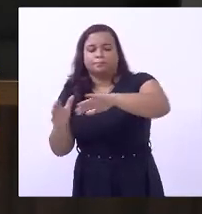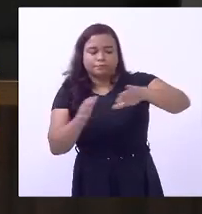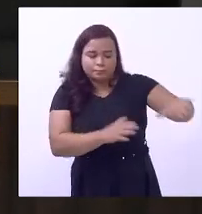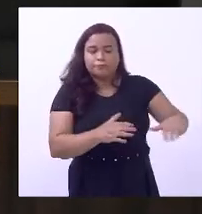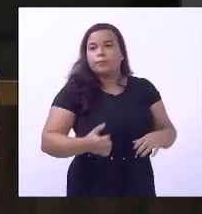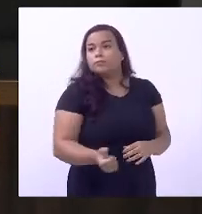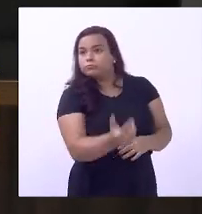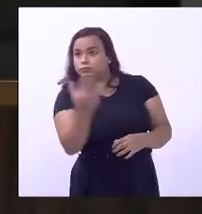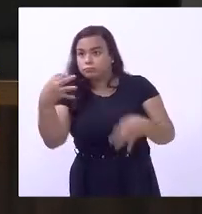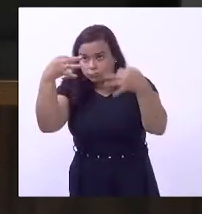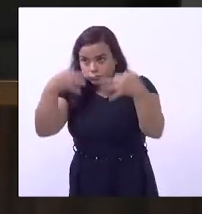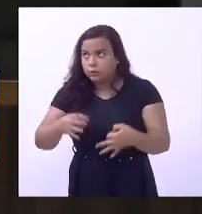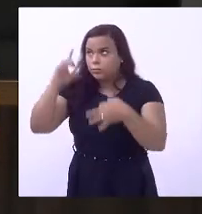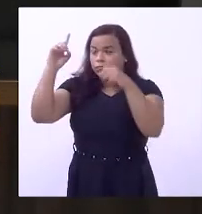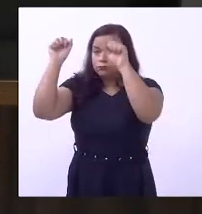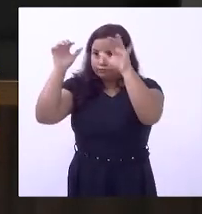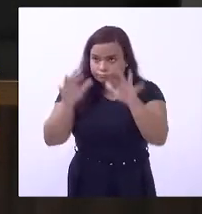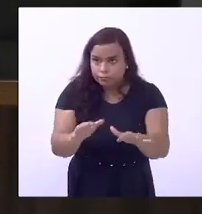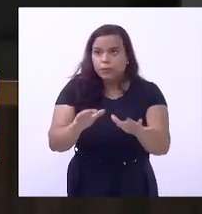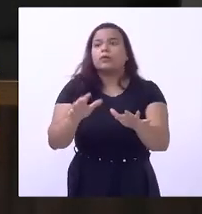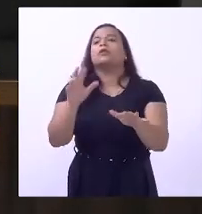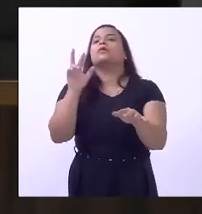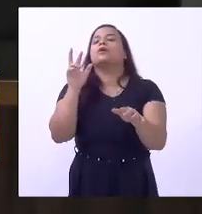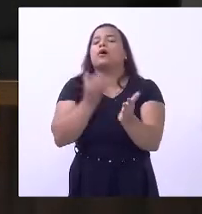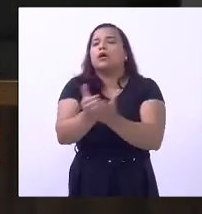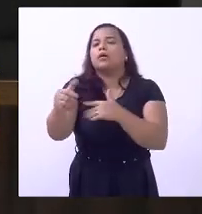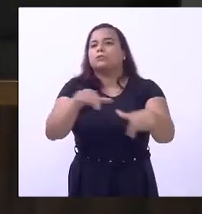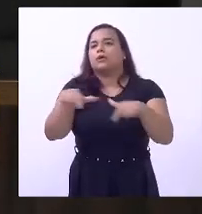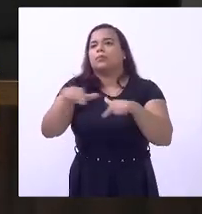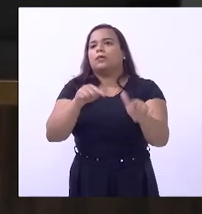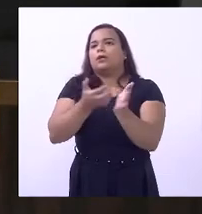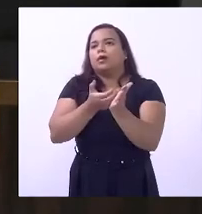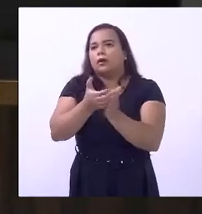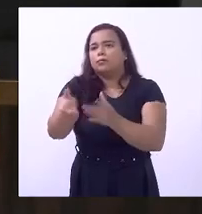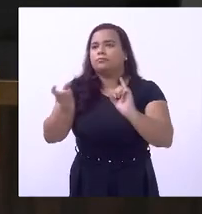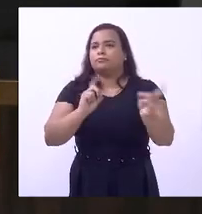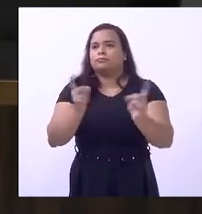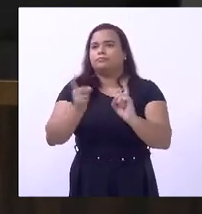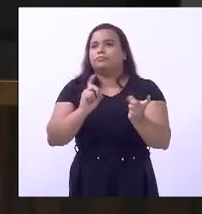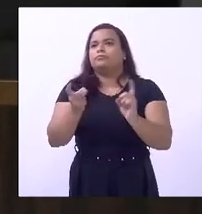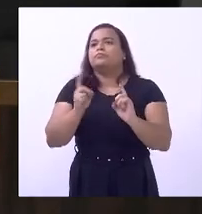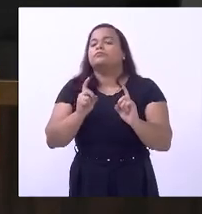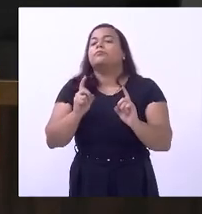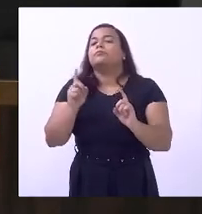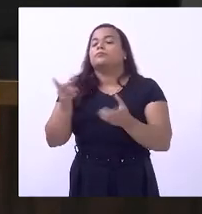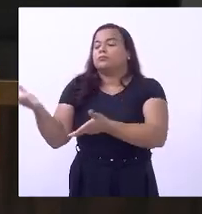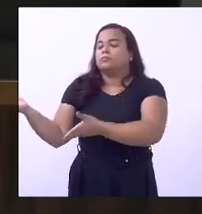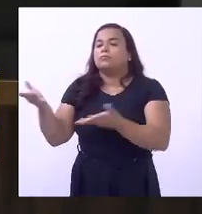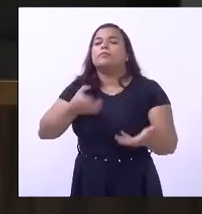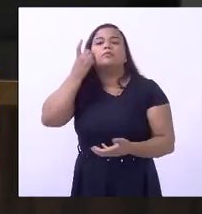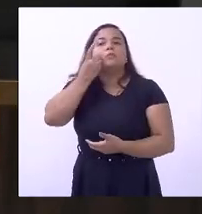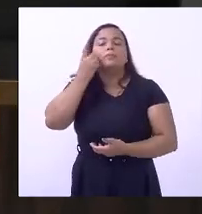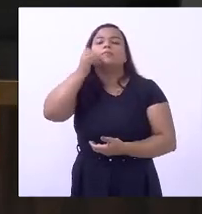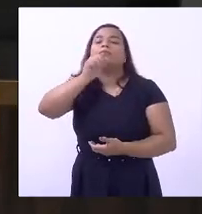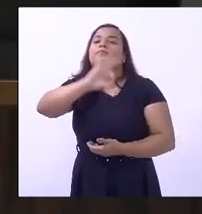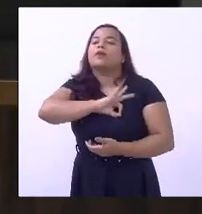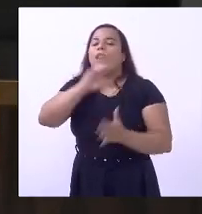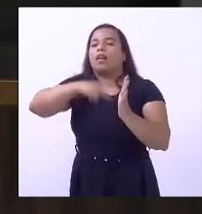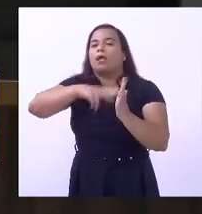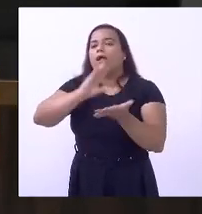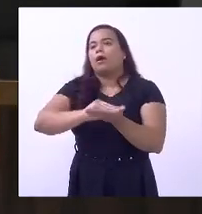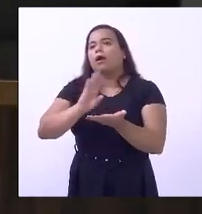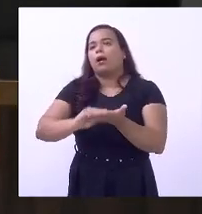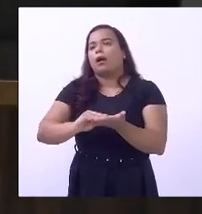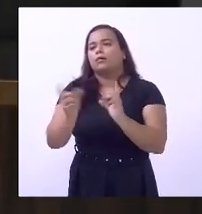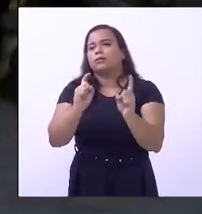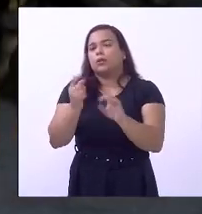Deus, iniciamos os nossos trabalhos. Está aberta a sessão. A presidência convida a deputada Marta Rocha a fazer a leitura da ata da sessão